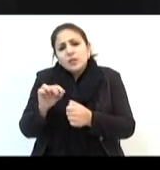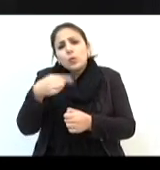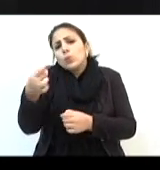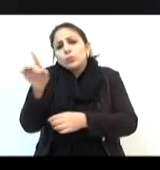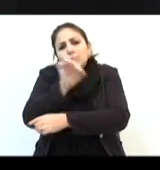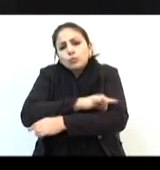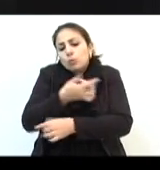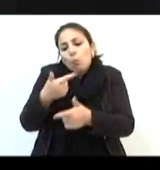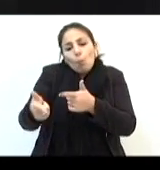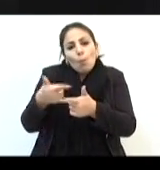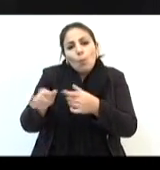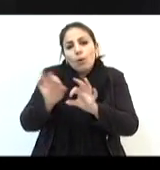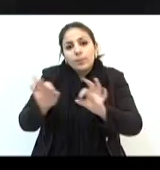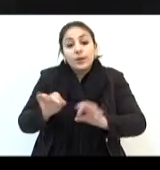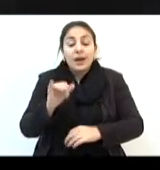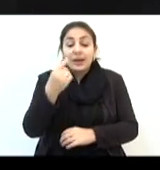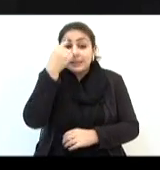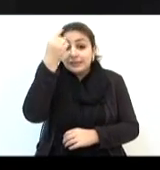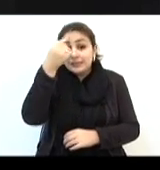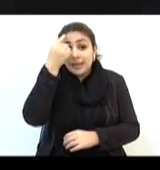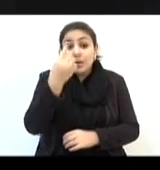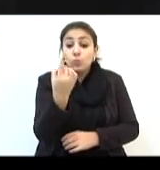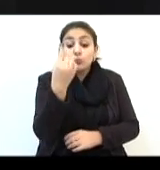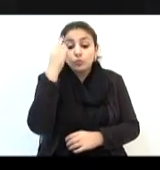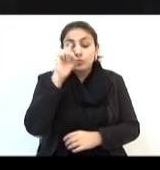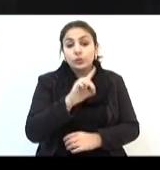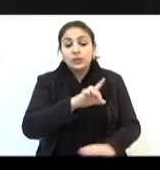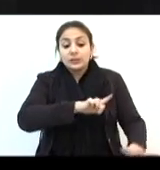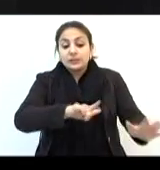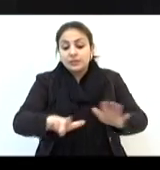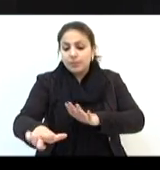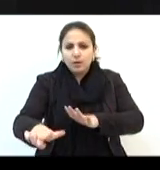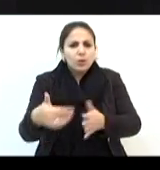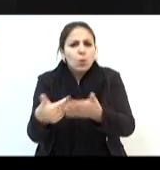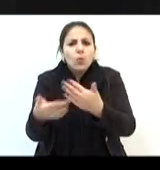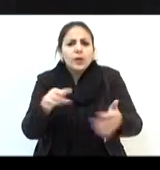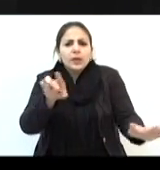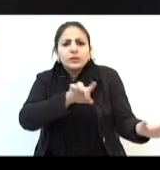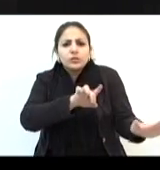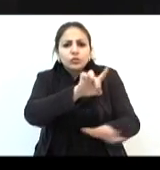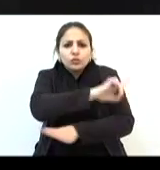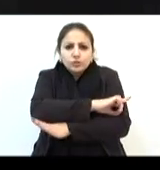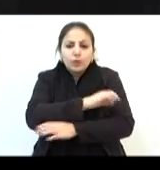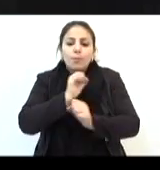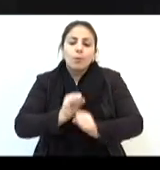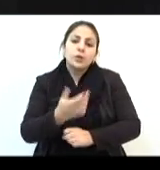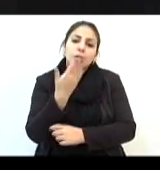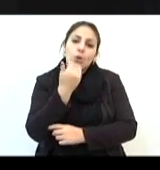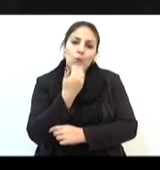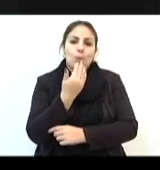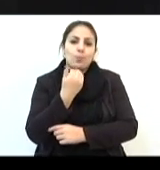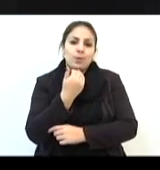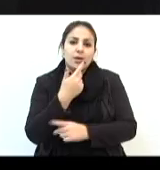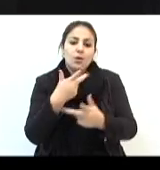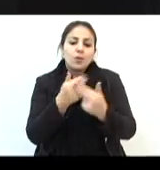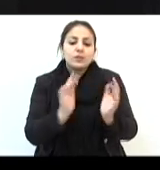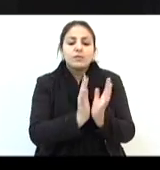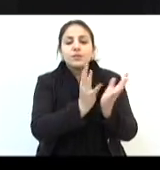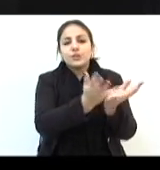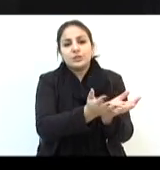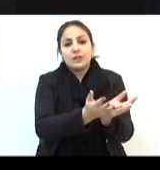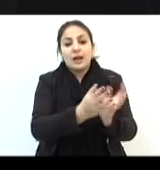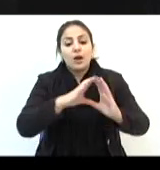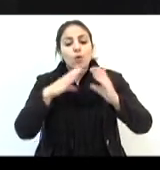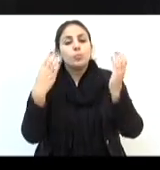alimentar de forma saudável, se alimentar de vegetais. Então, assim, a comunidade que nos assiste agora, né, Ana,